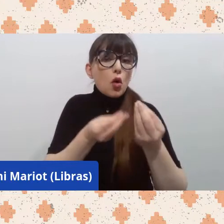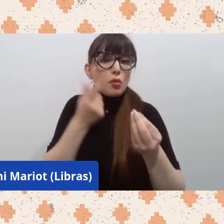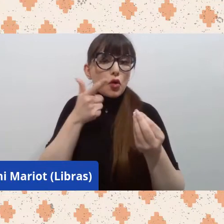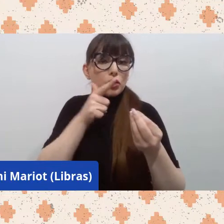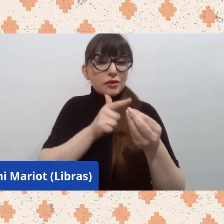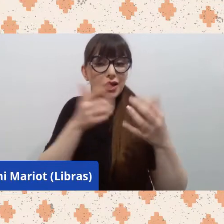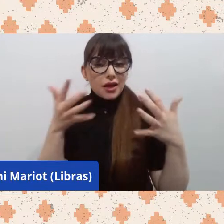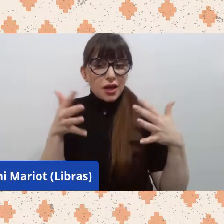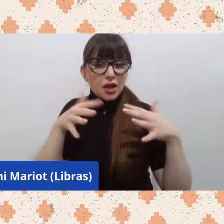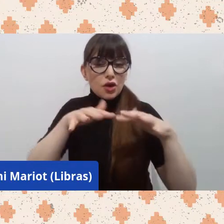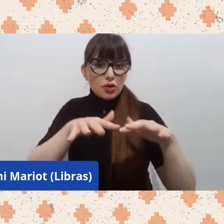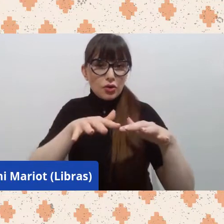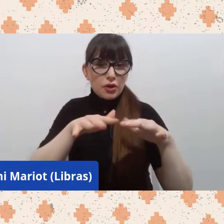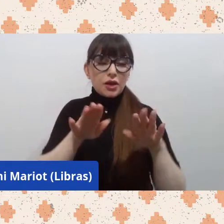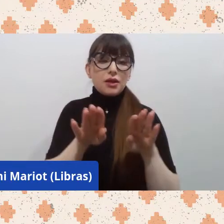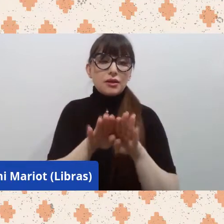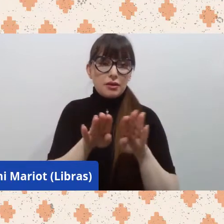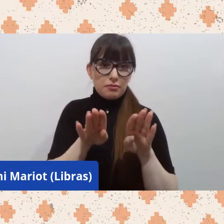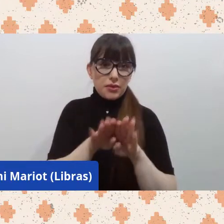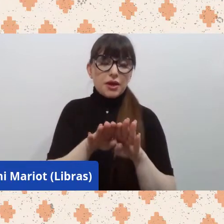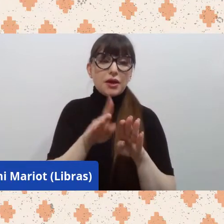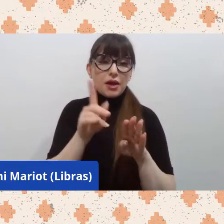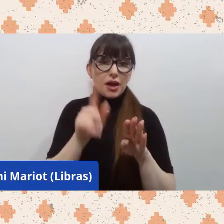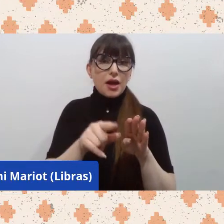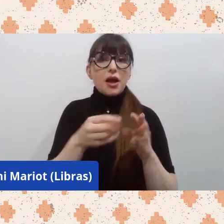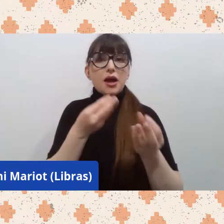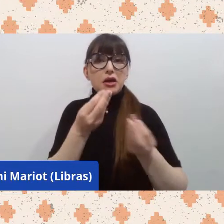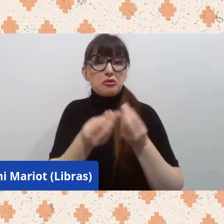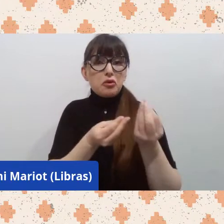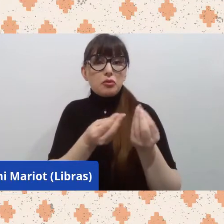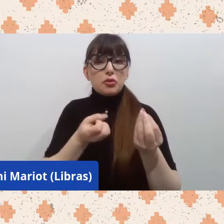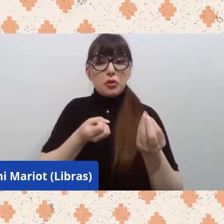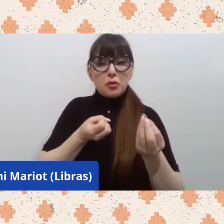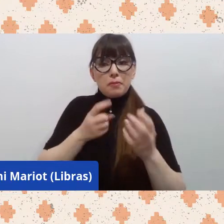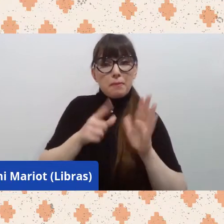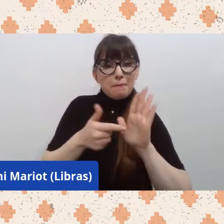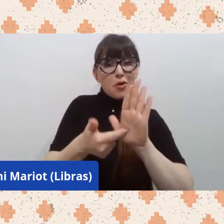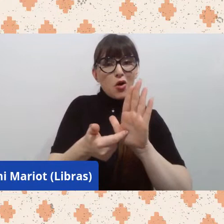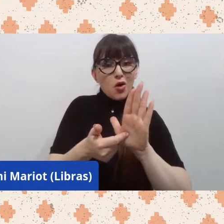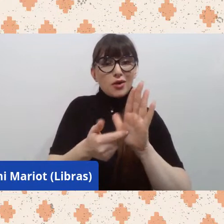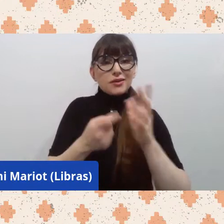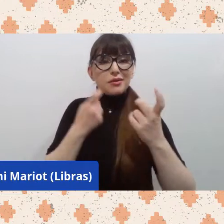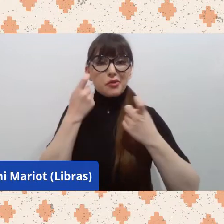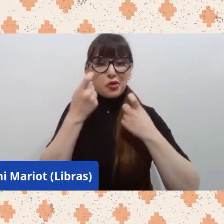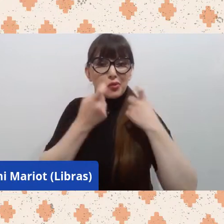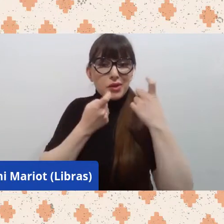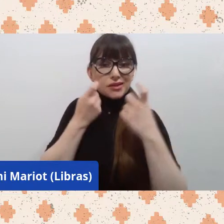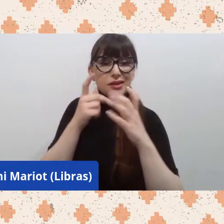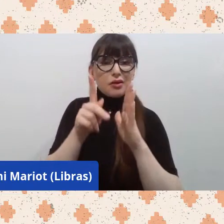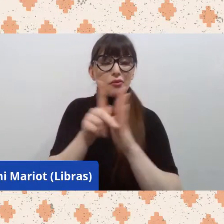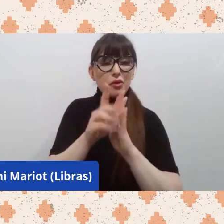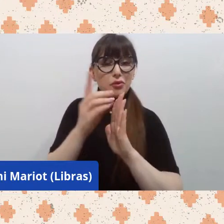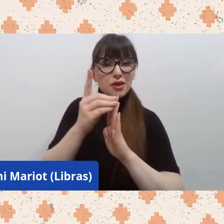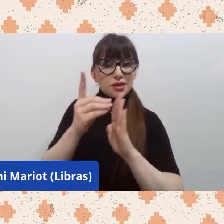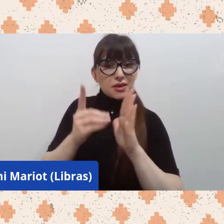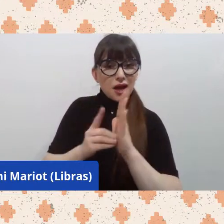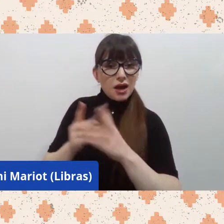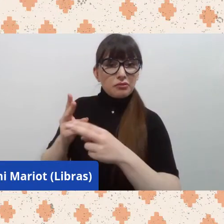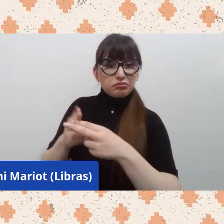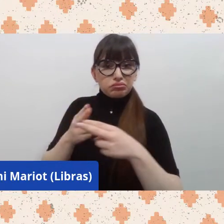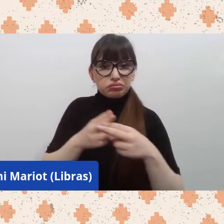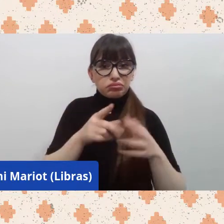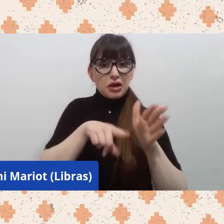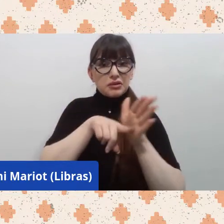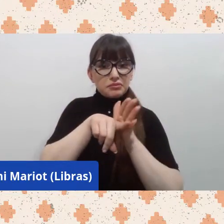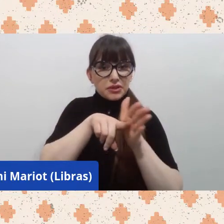gente também expressa nossas preocupações com as nossas bases de dados, com os nossos levantamentos, com